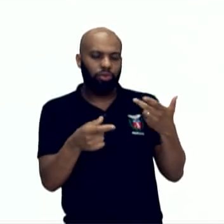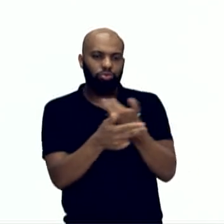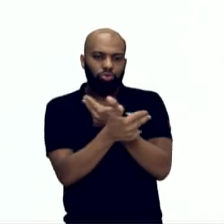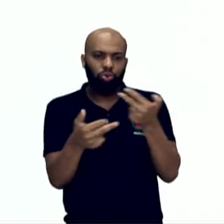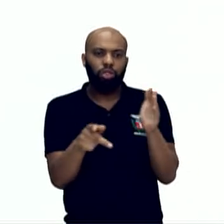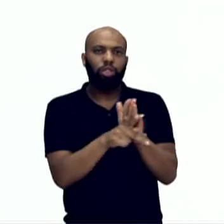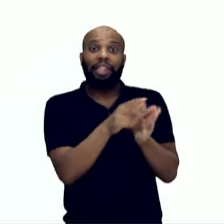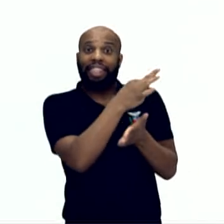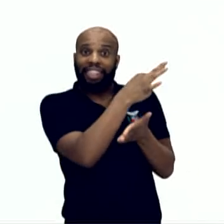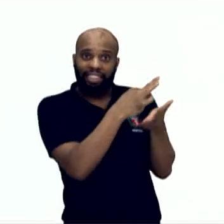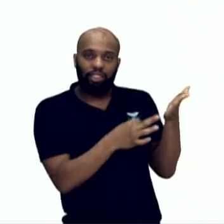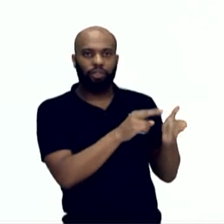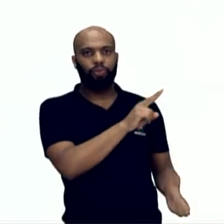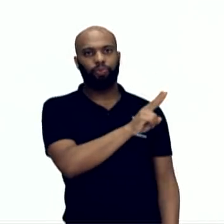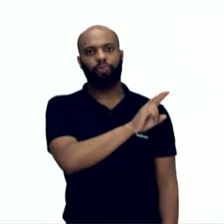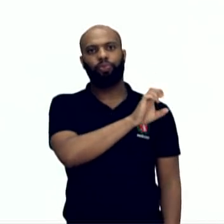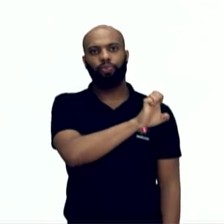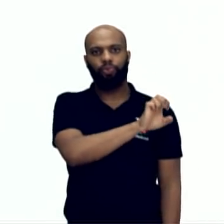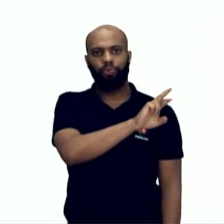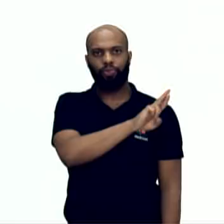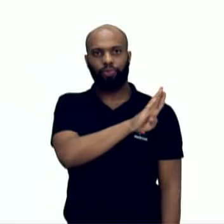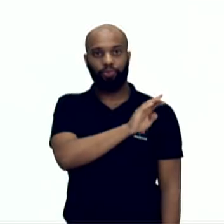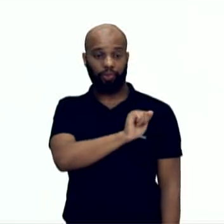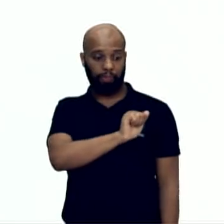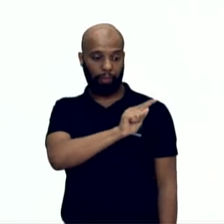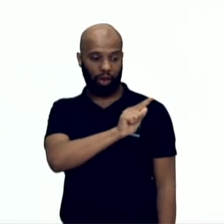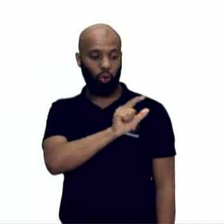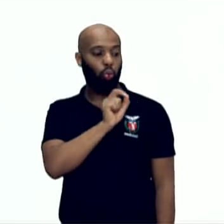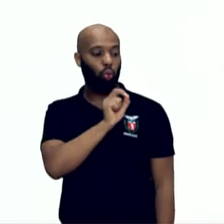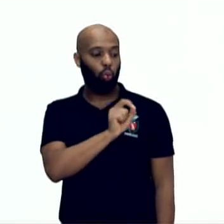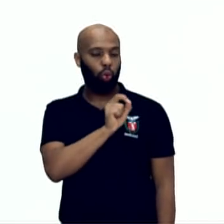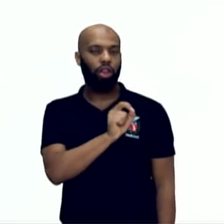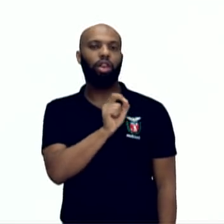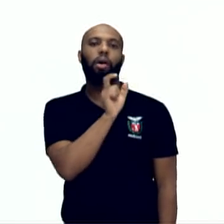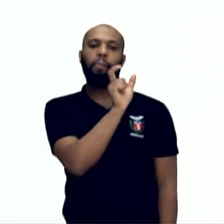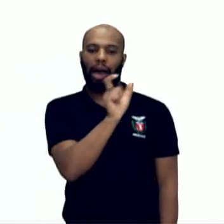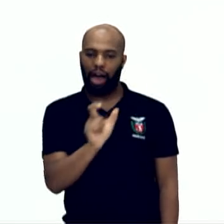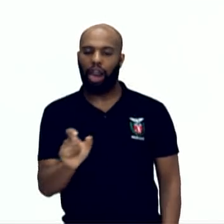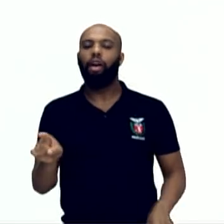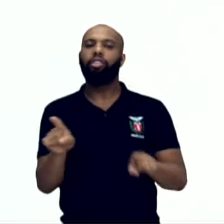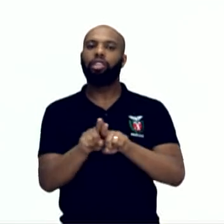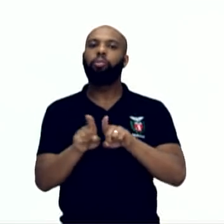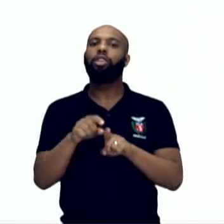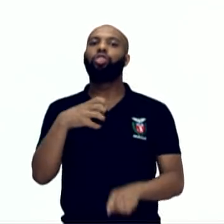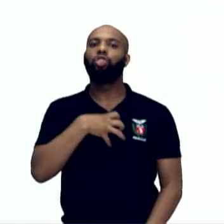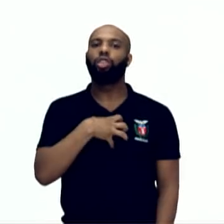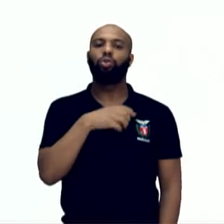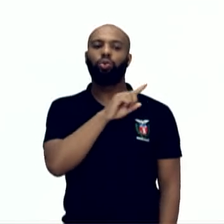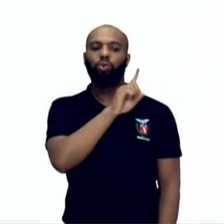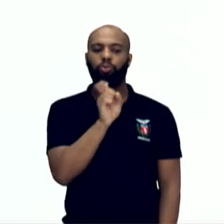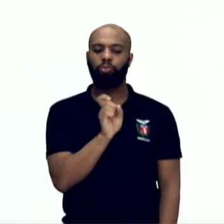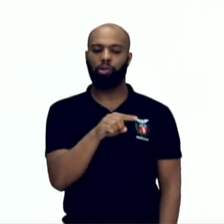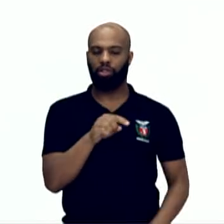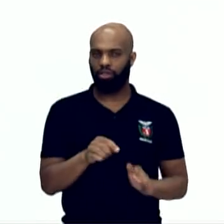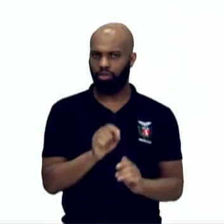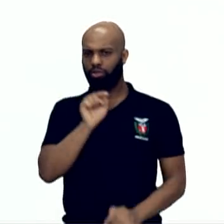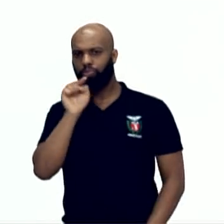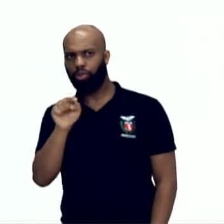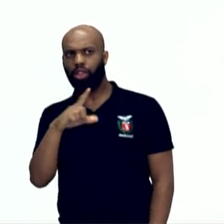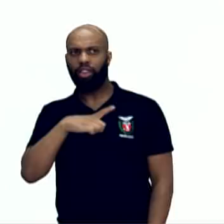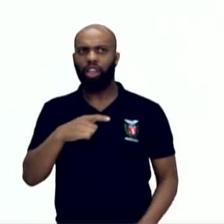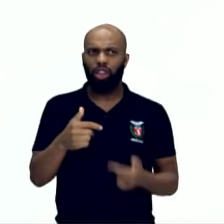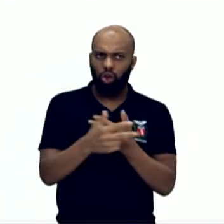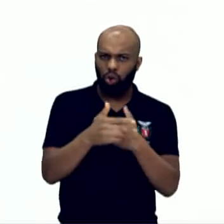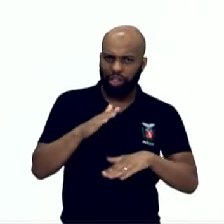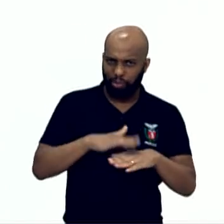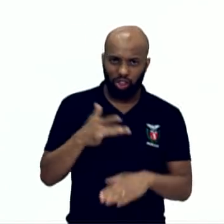são ali naquele poema? São as palavras e a pontuação. exemplo, olha lá, existe coisa mais